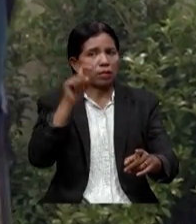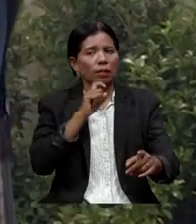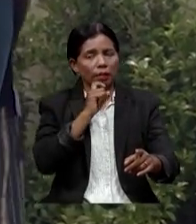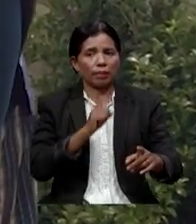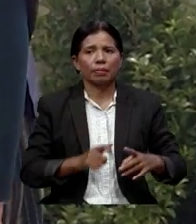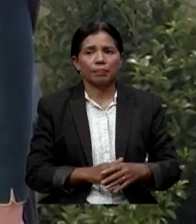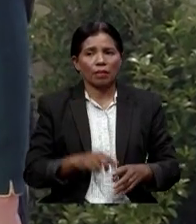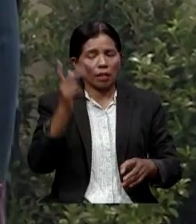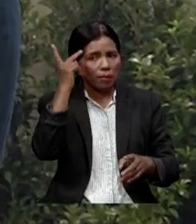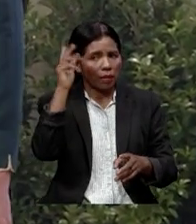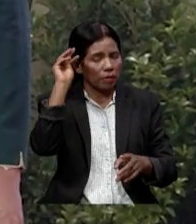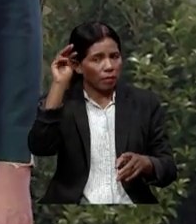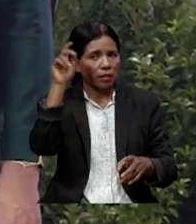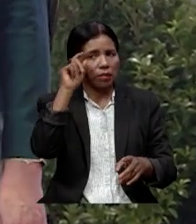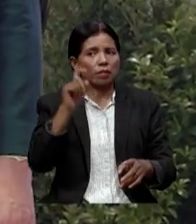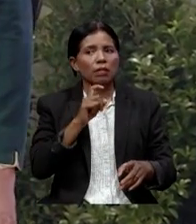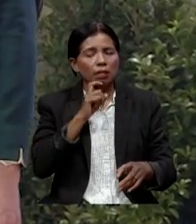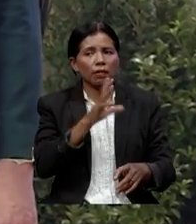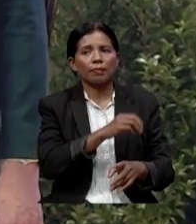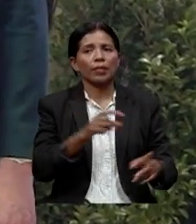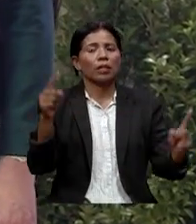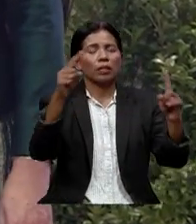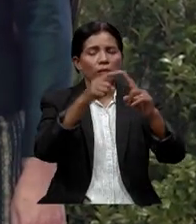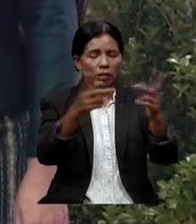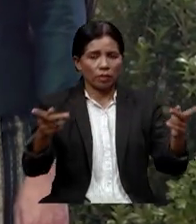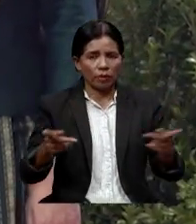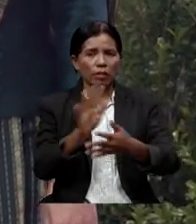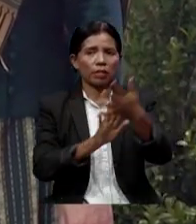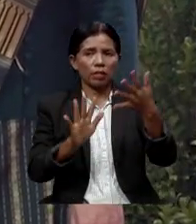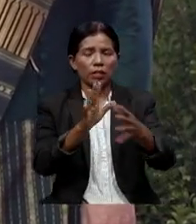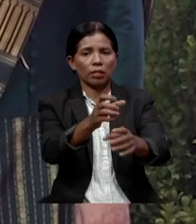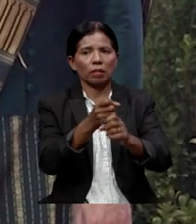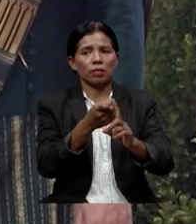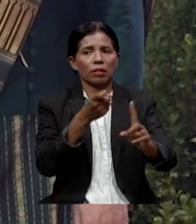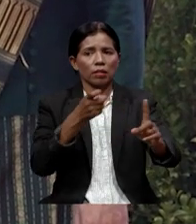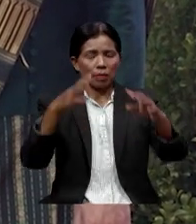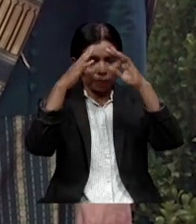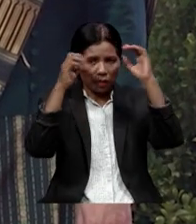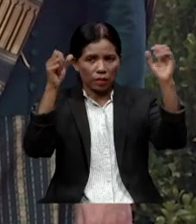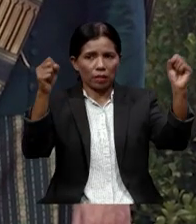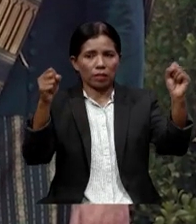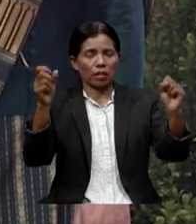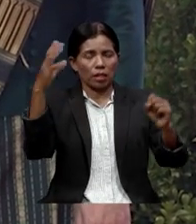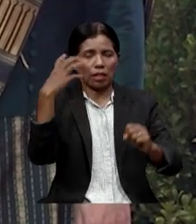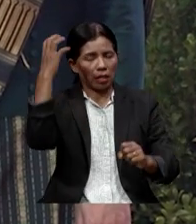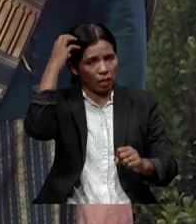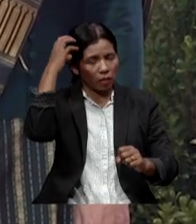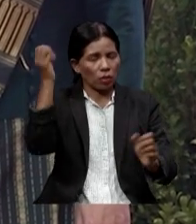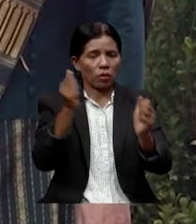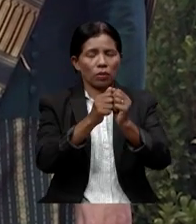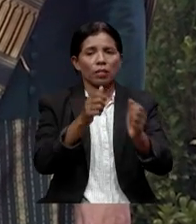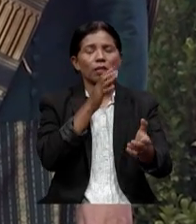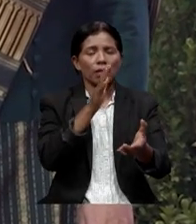Guzmão. Primeiro-ministro Cairala Xanana Guzmão to iha fatin cerimônia, simu direita husi presidente República Laos, Roni Esposa.